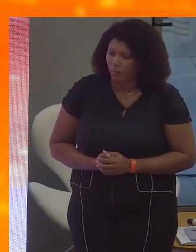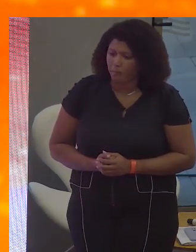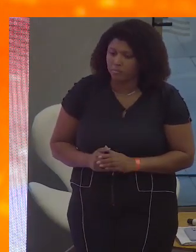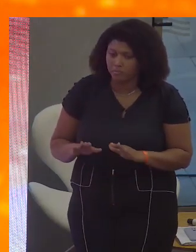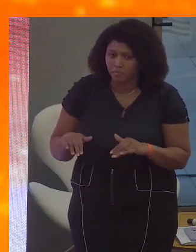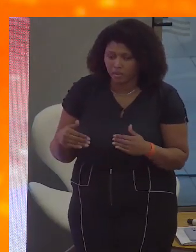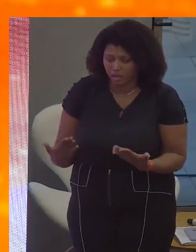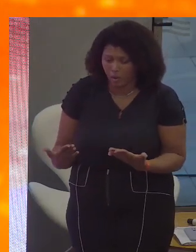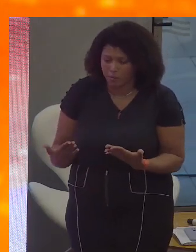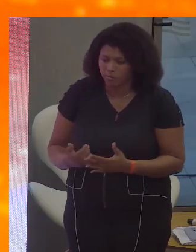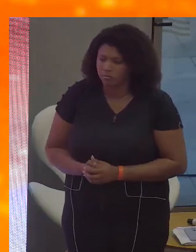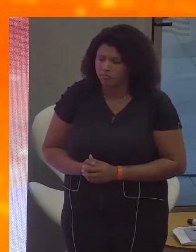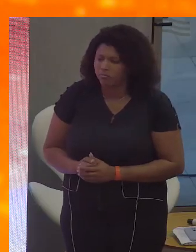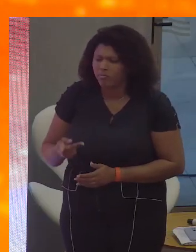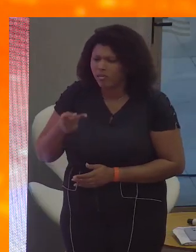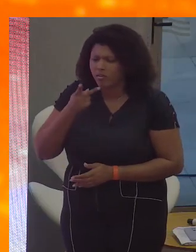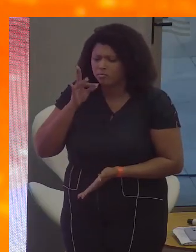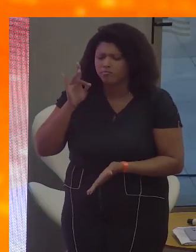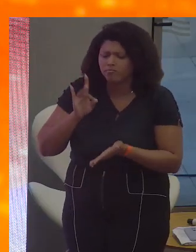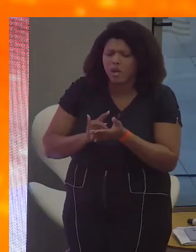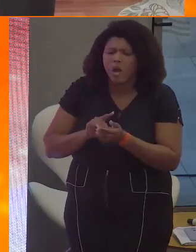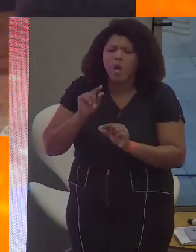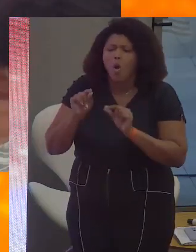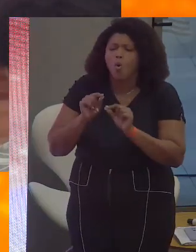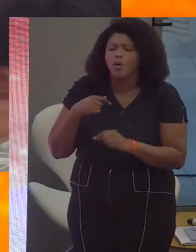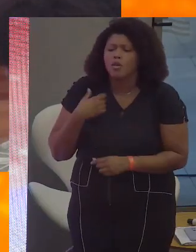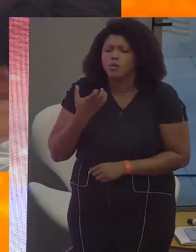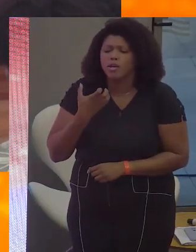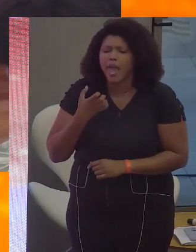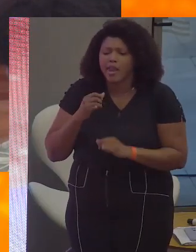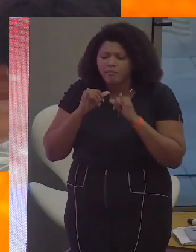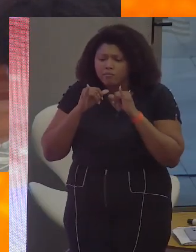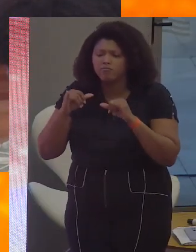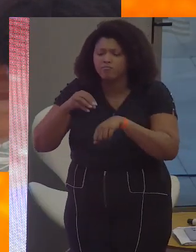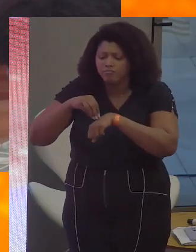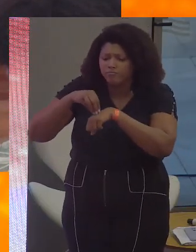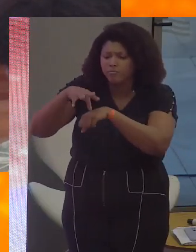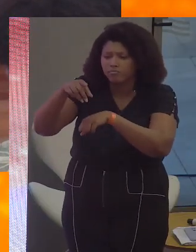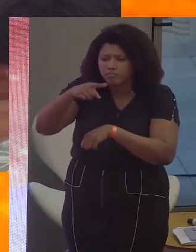Então, assim, na realidade, o que eu quis trazer para vocês aqui hoje é